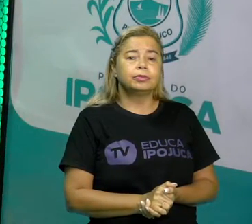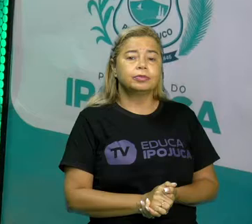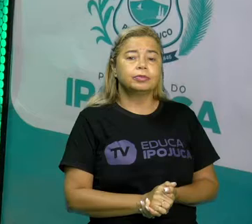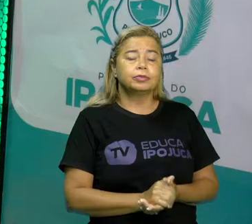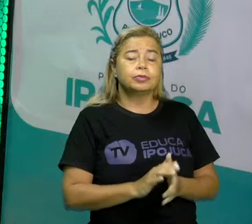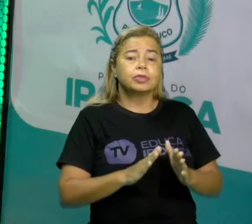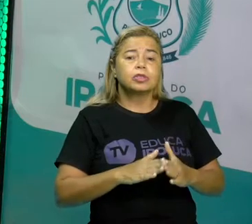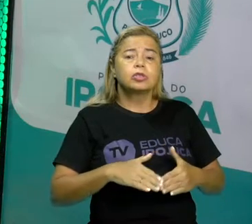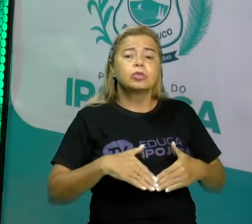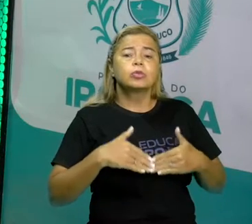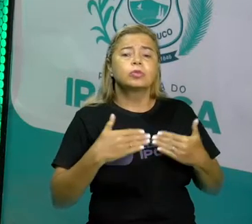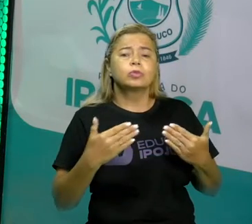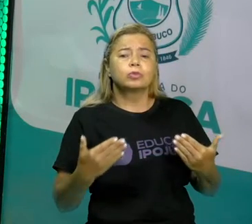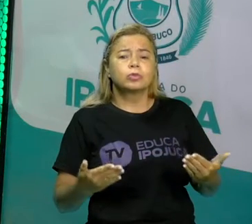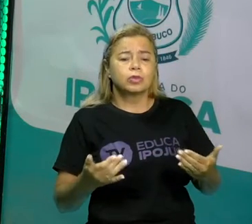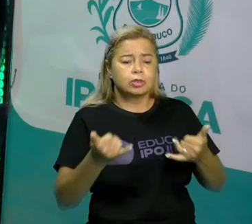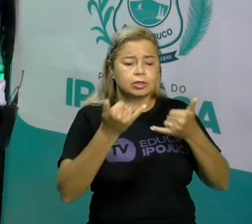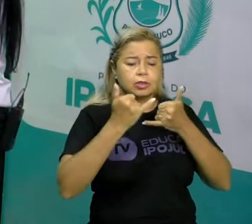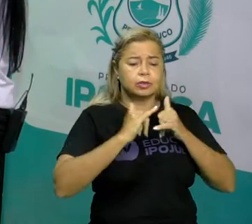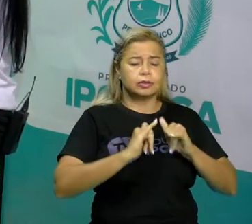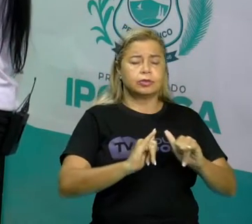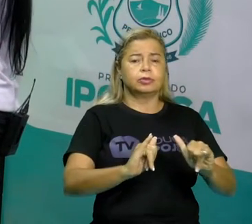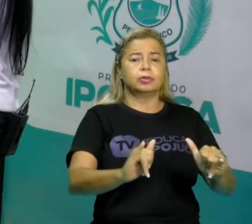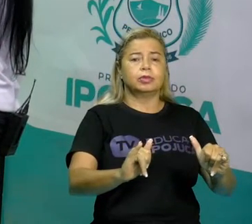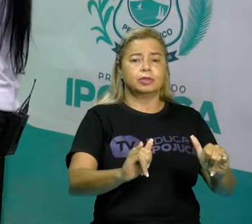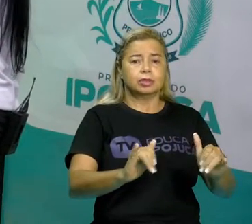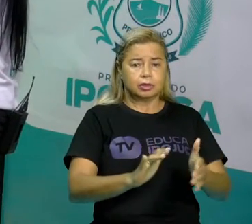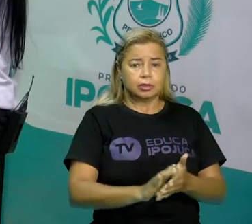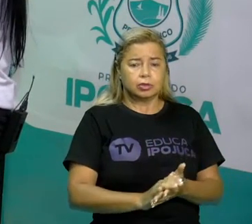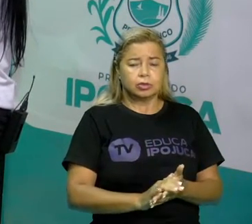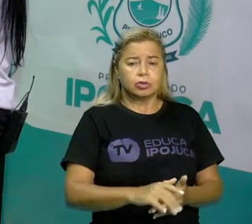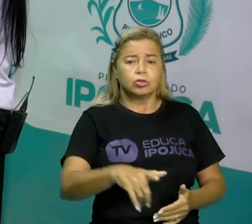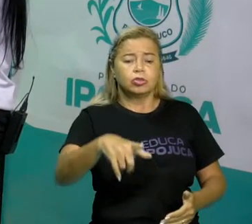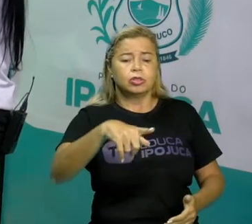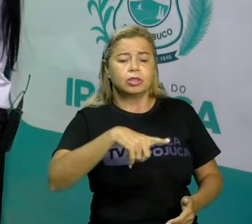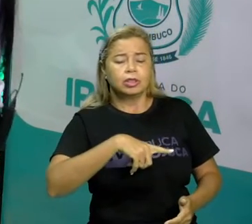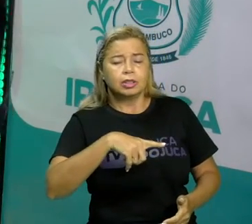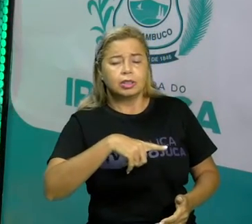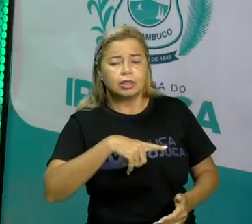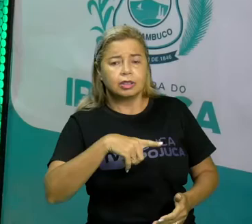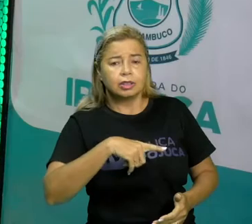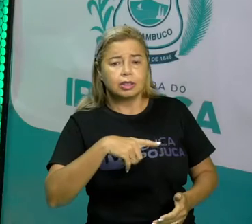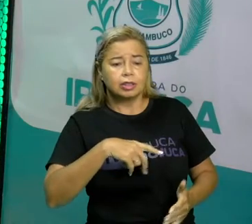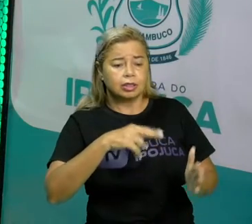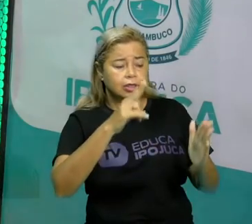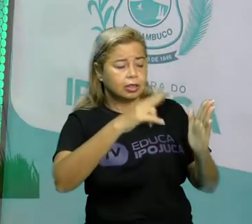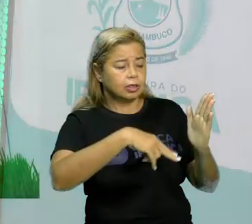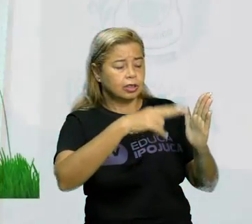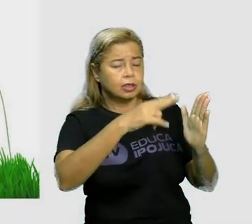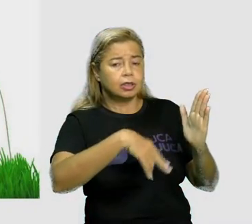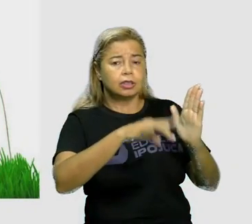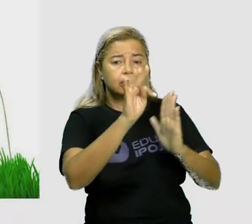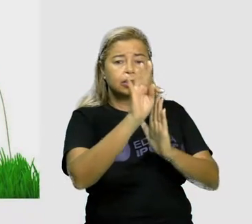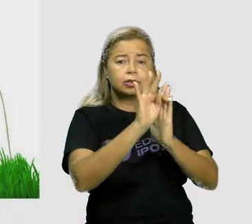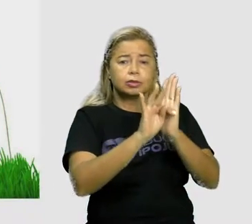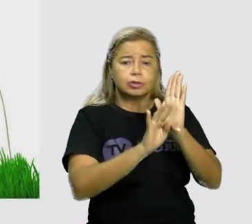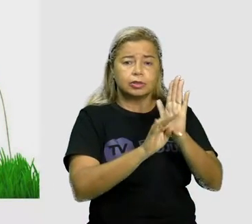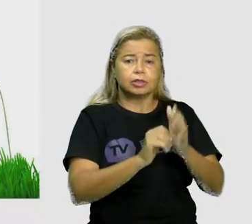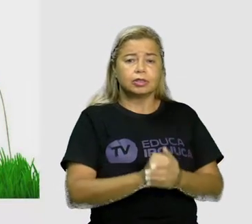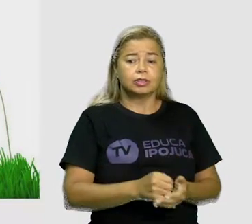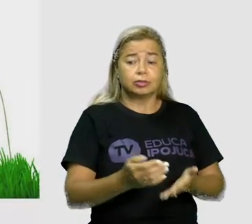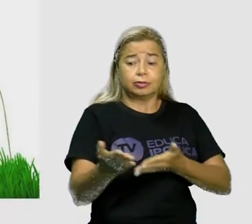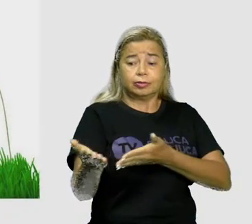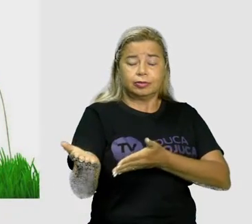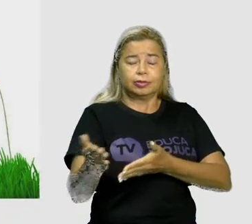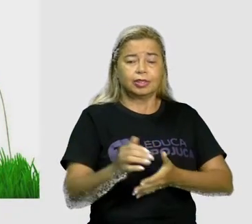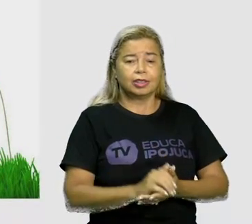Quais informações você obteve ao ler o texto? Olha aí a capa do nosso texto, do nosso livro, né,